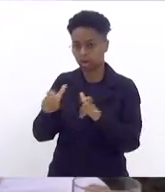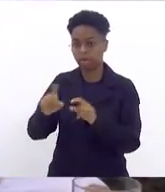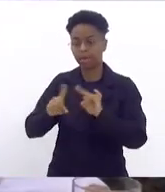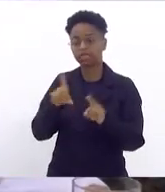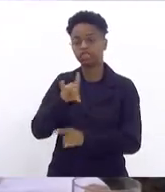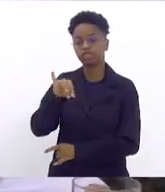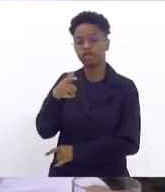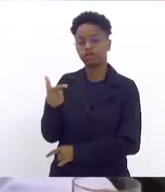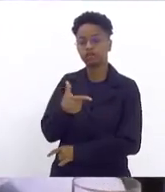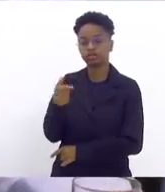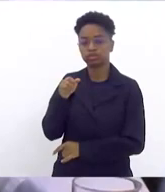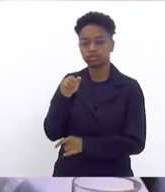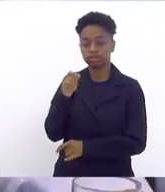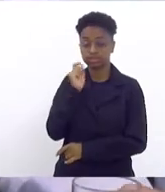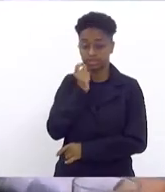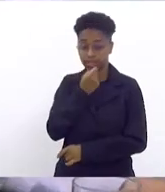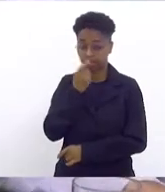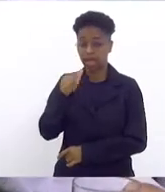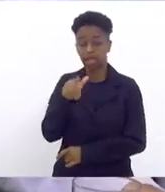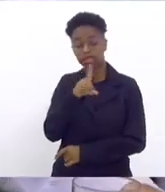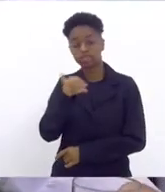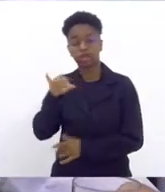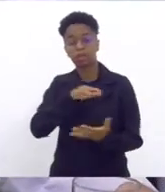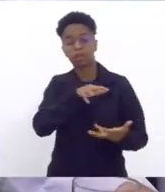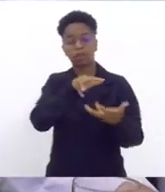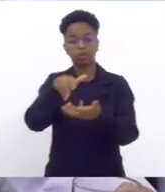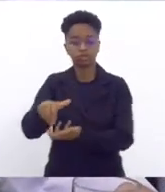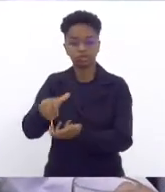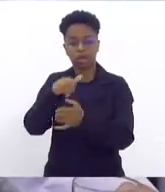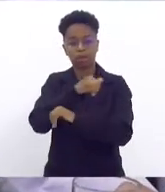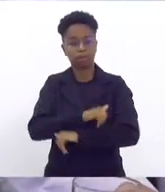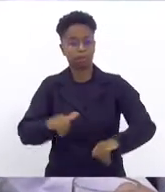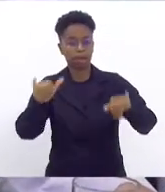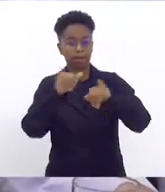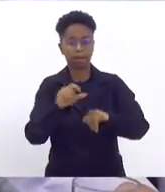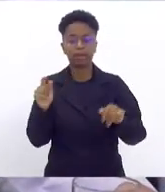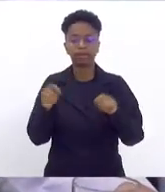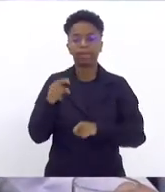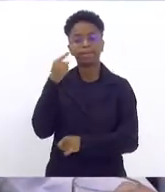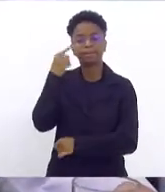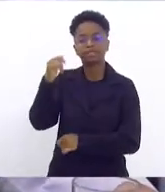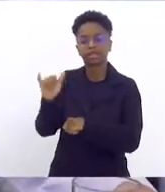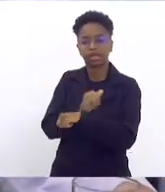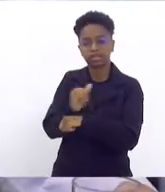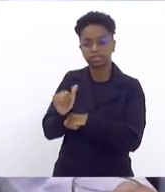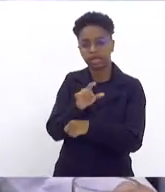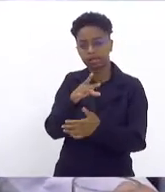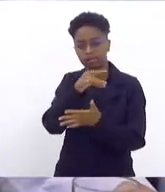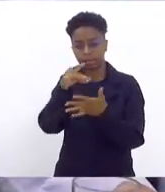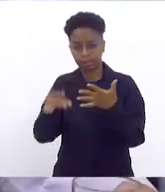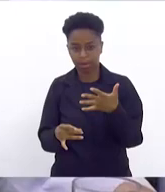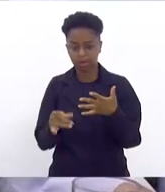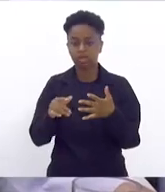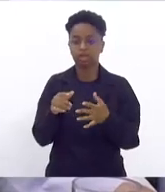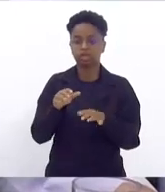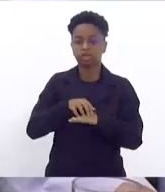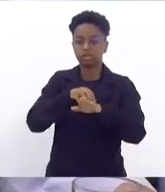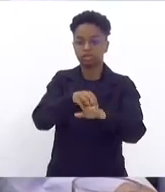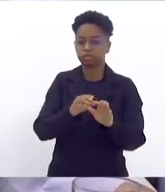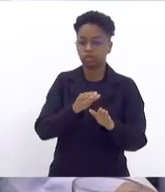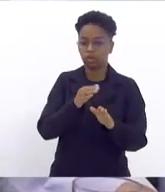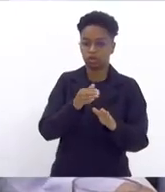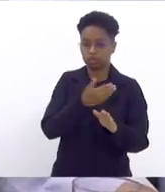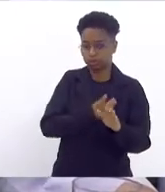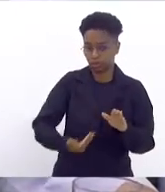um dia mundialmente reconhecido como um dia de mobilização para a gente pensar as alternativas. Tanto fortalecimento do transporte coletivo, quanto o uso